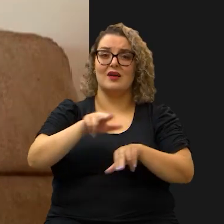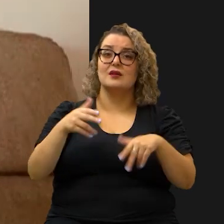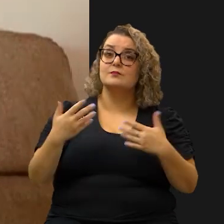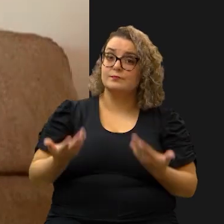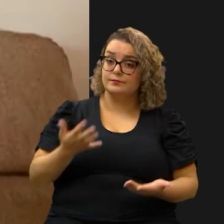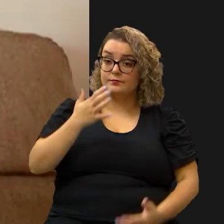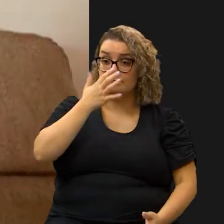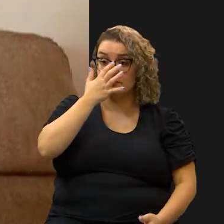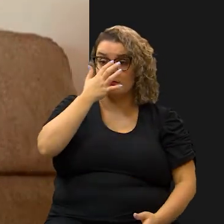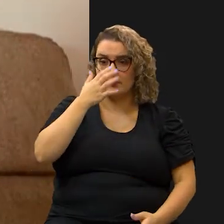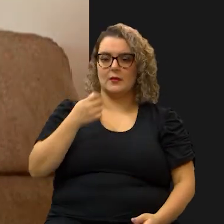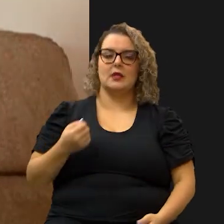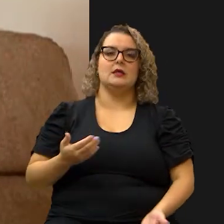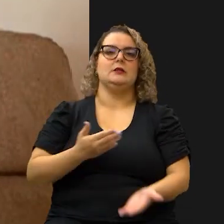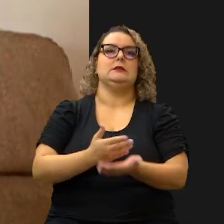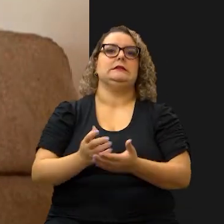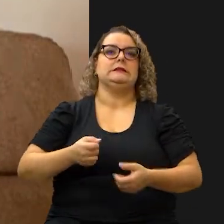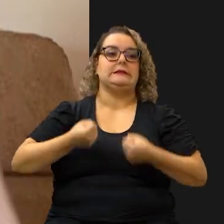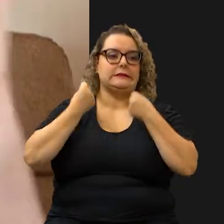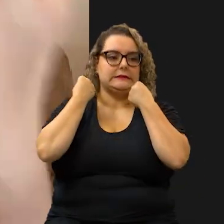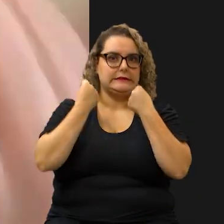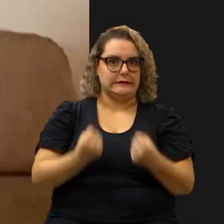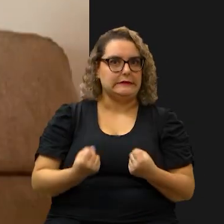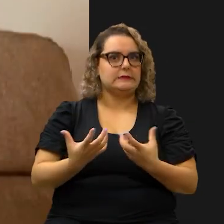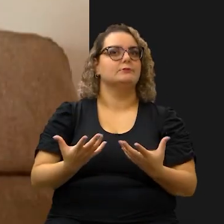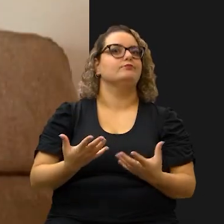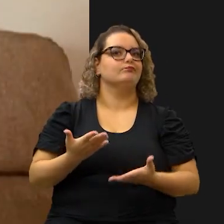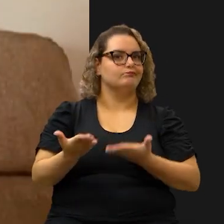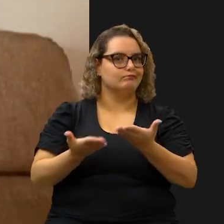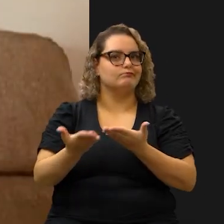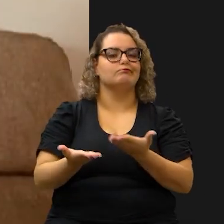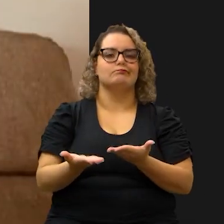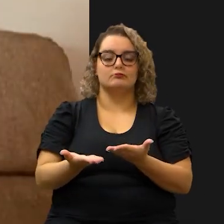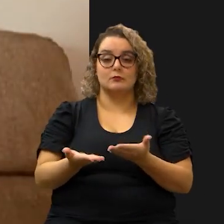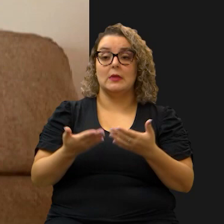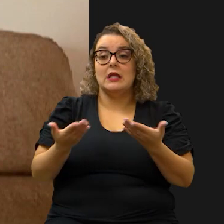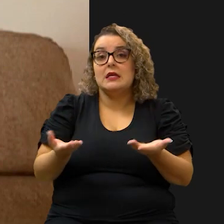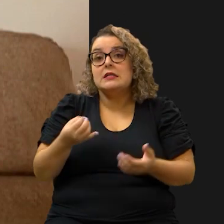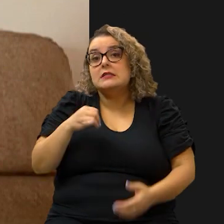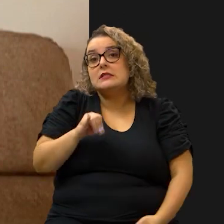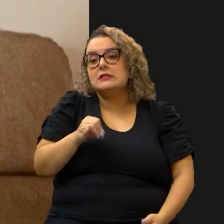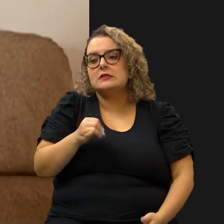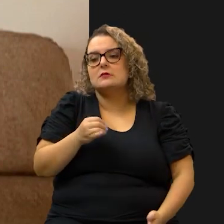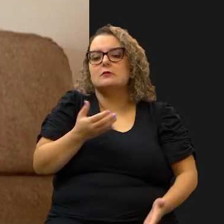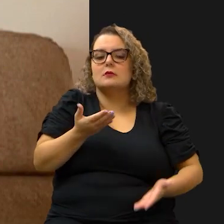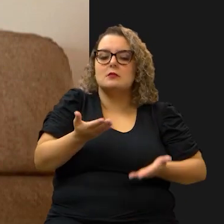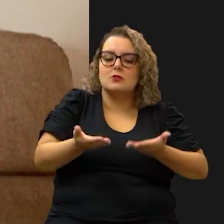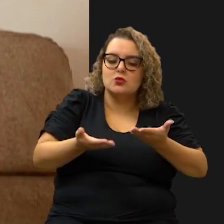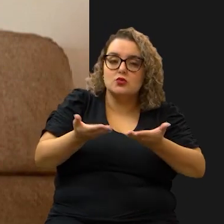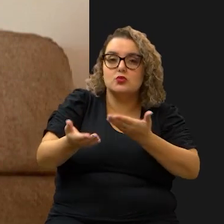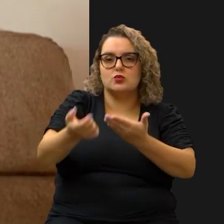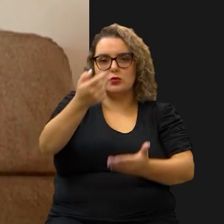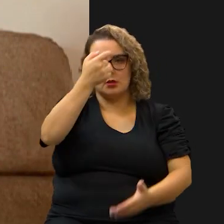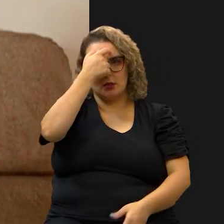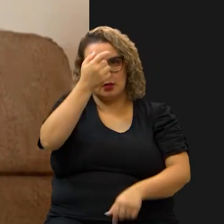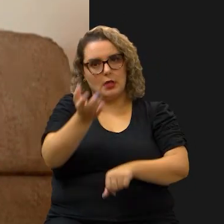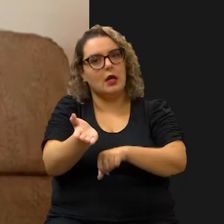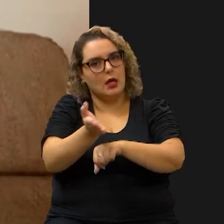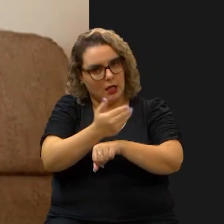muitos sintomas, e aí a gente tem que entrar de uma maneira mais agressiva até no tratamento, sendo que se a gente